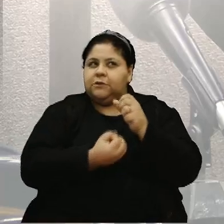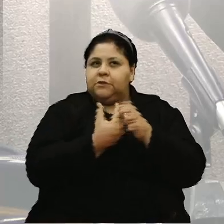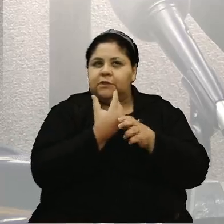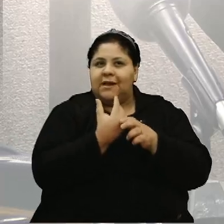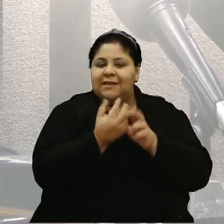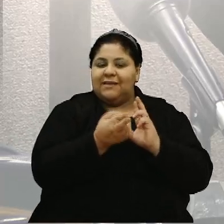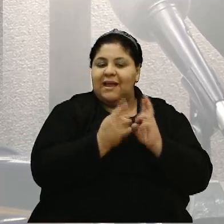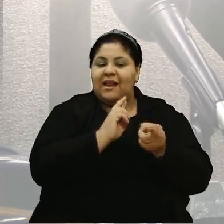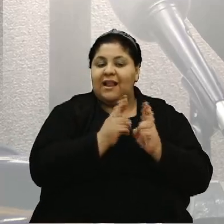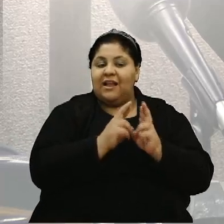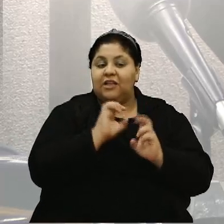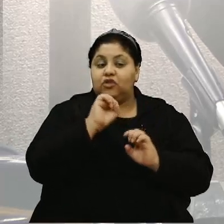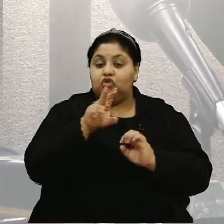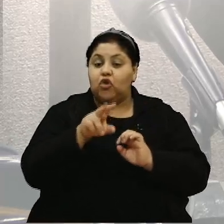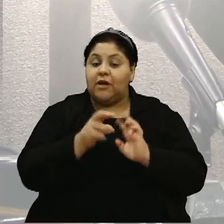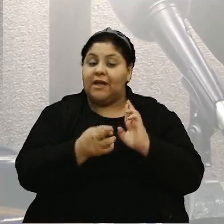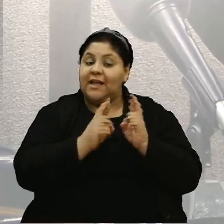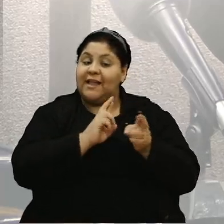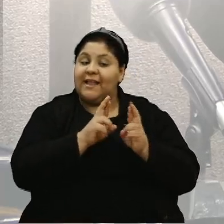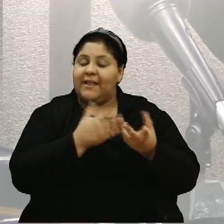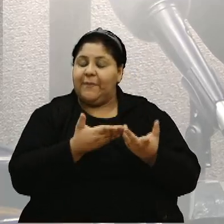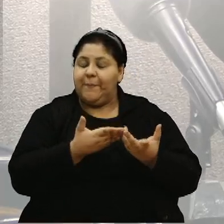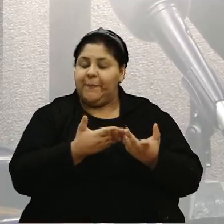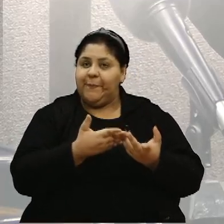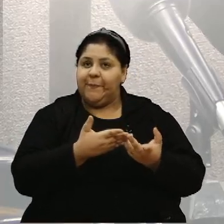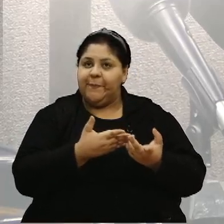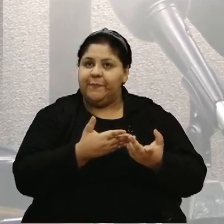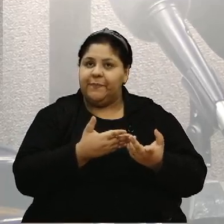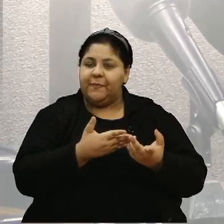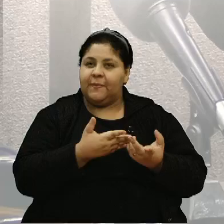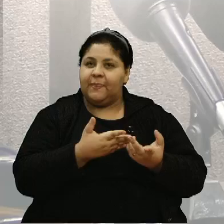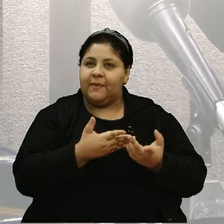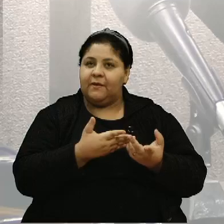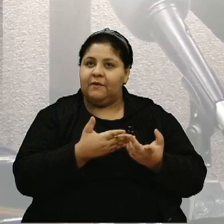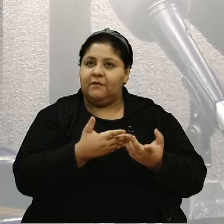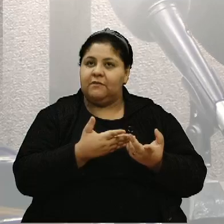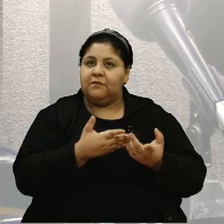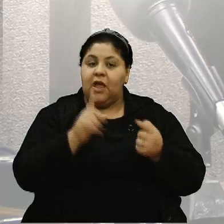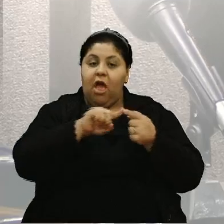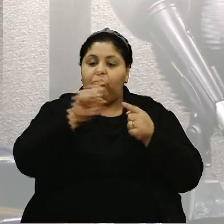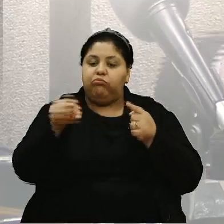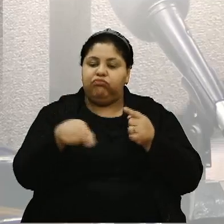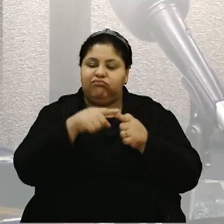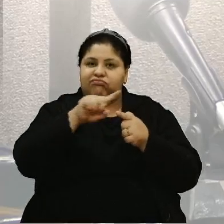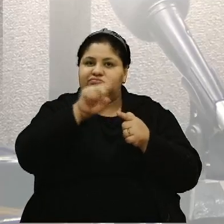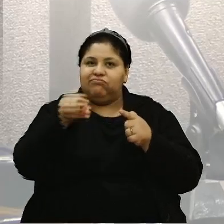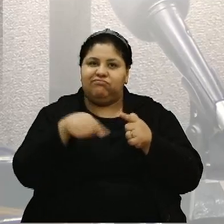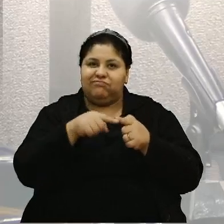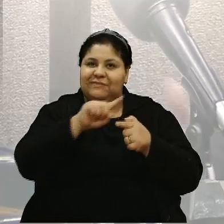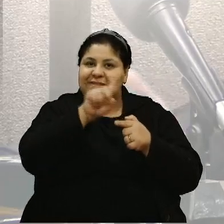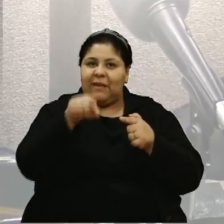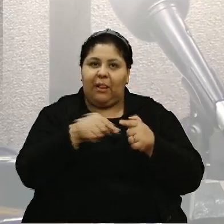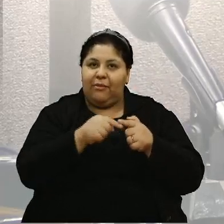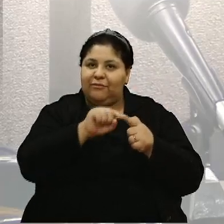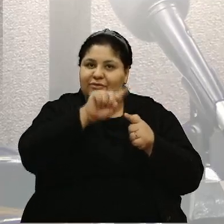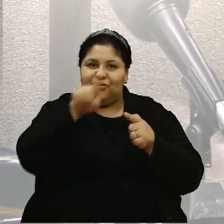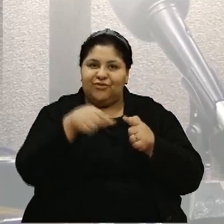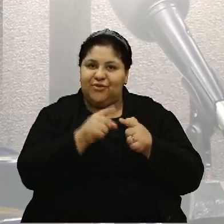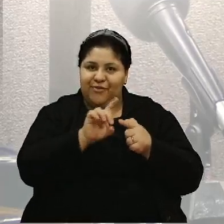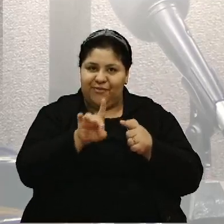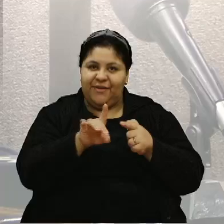relação, só que essa relação ela é um ciclo vicioso e não virtuoso, onde a